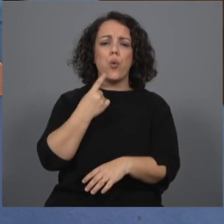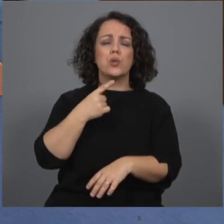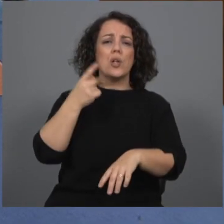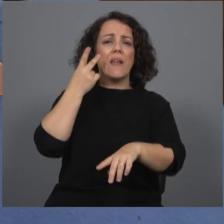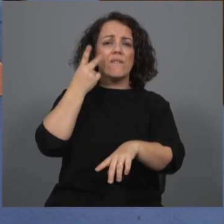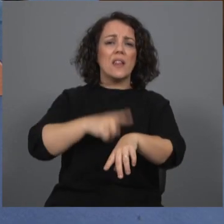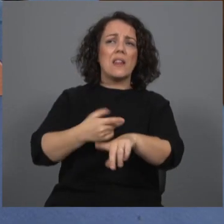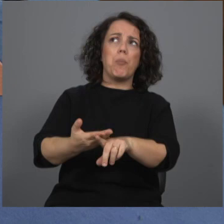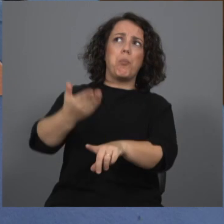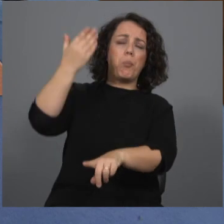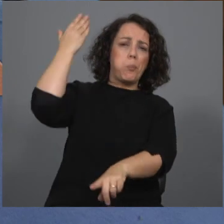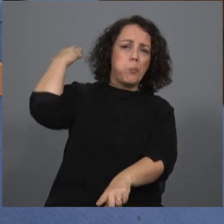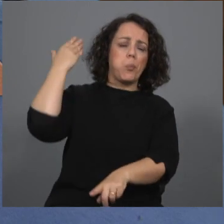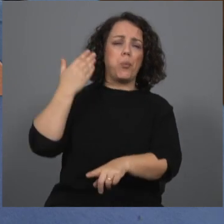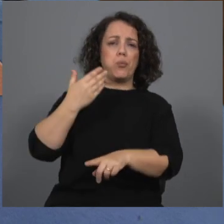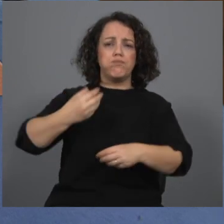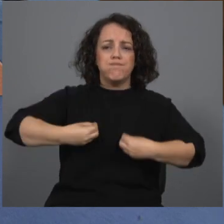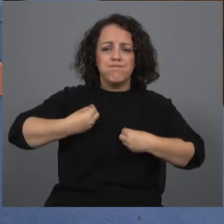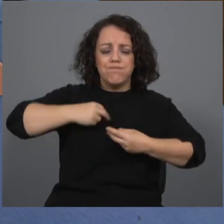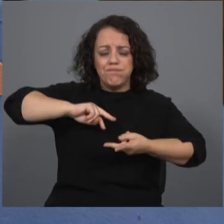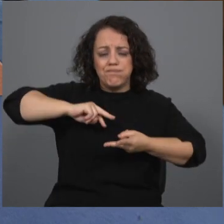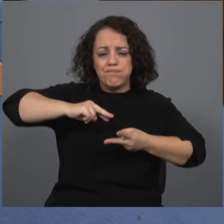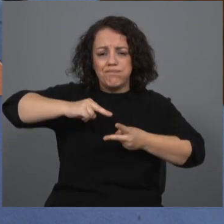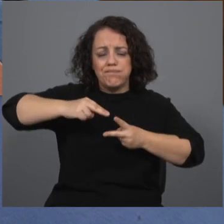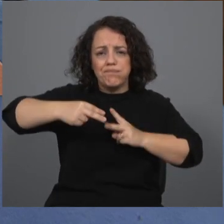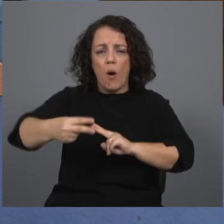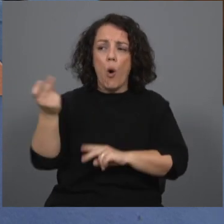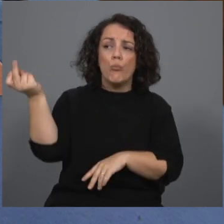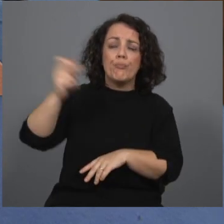epidemias. A epidemia só chegou no Neolítico e veio da Ásia para cá,